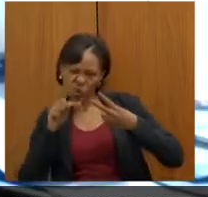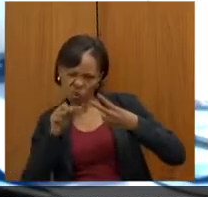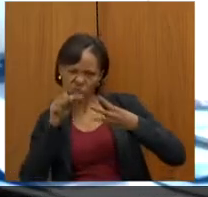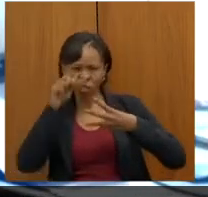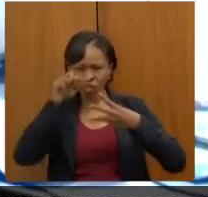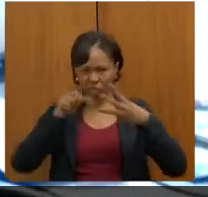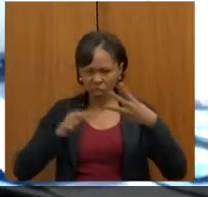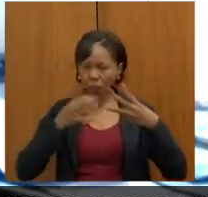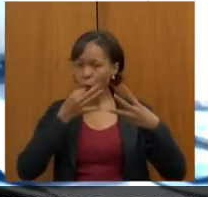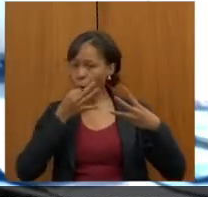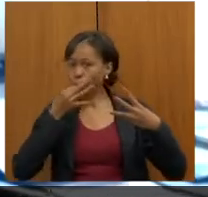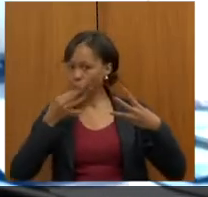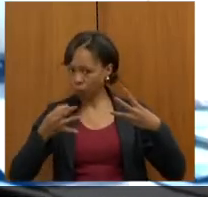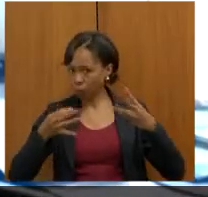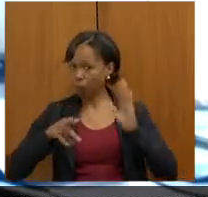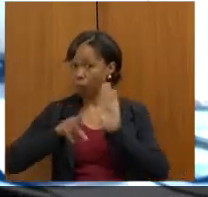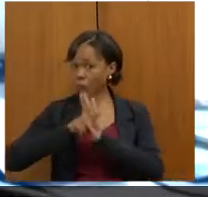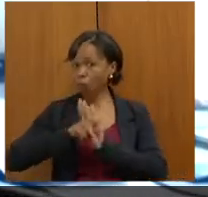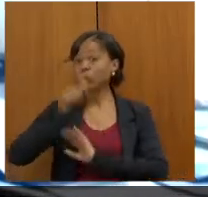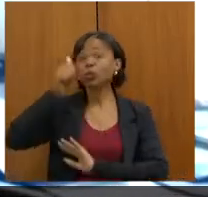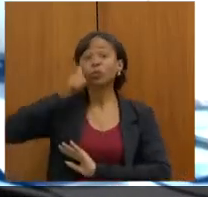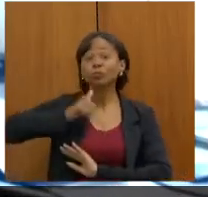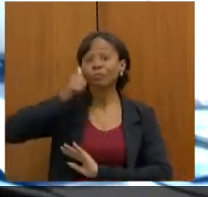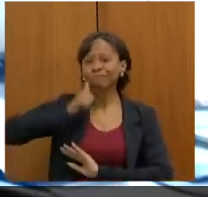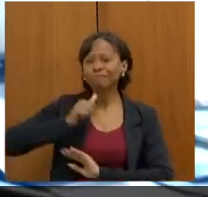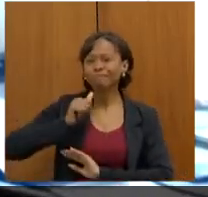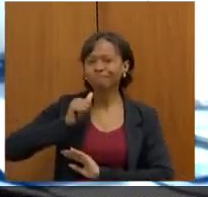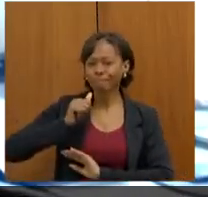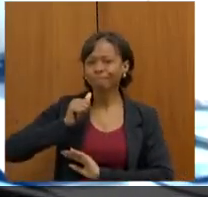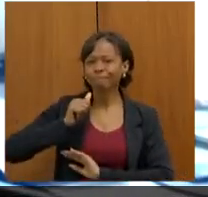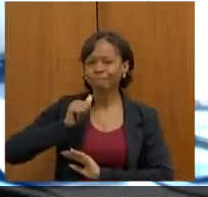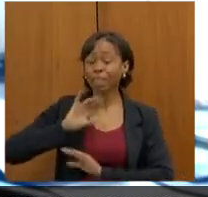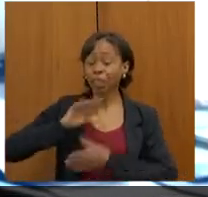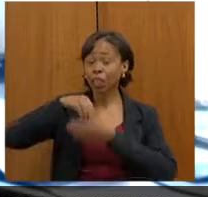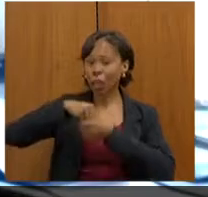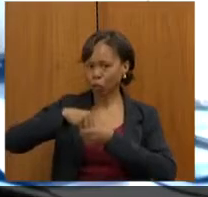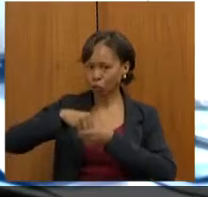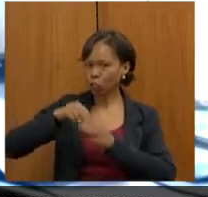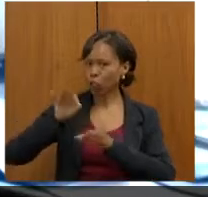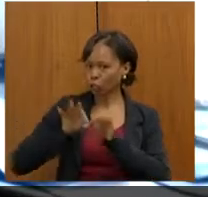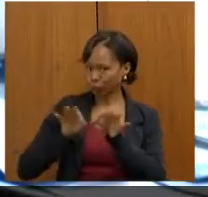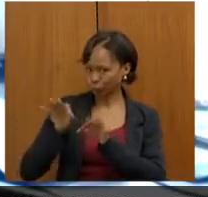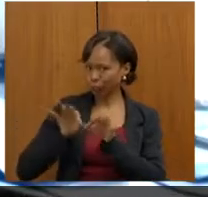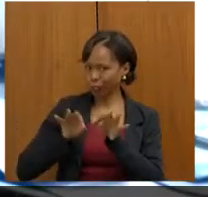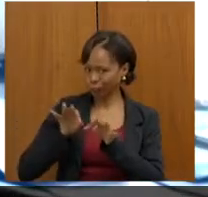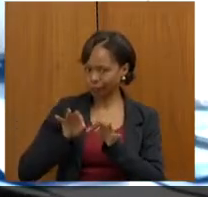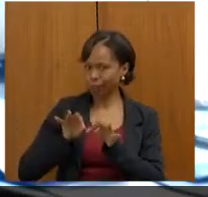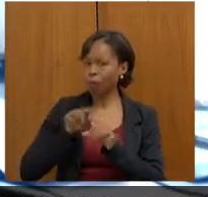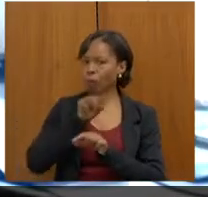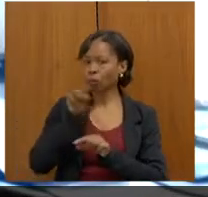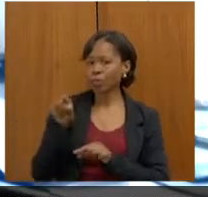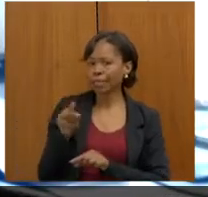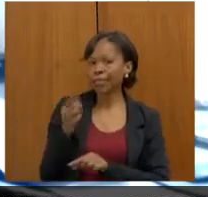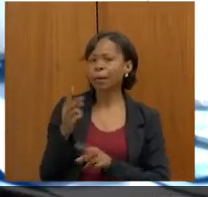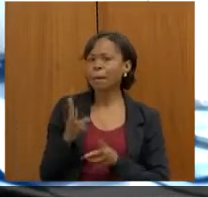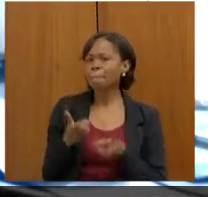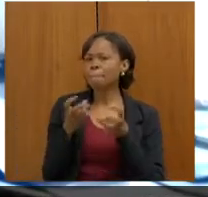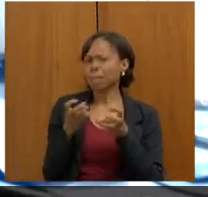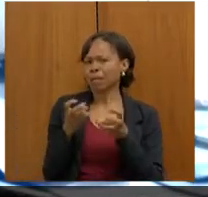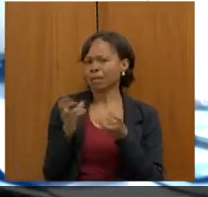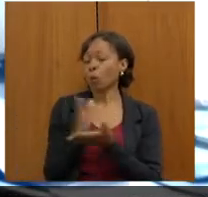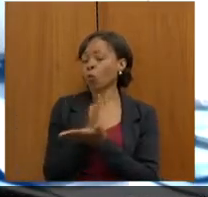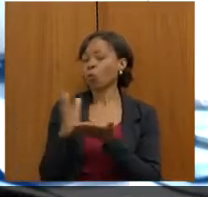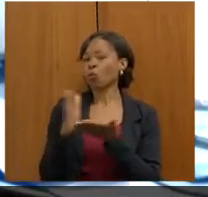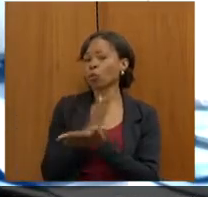mulher estiveram né um oi nesse projeto é que você tem uma ideia do que que algumas dessas